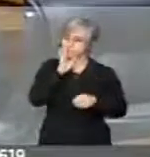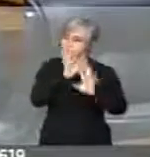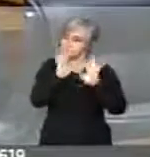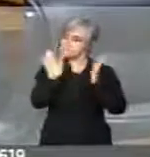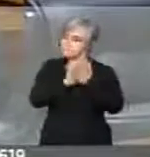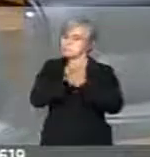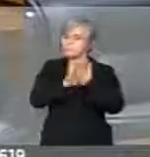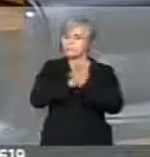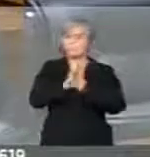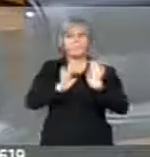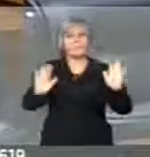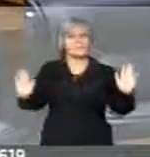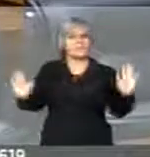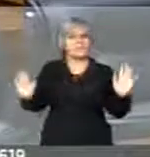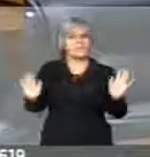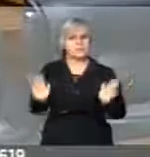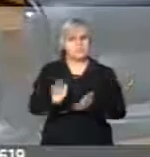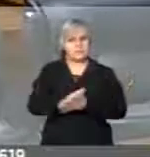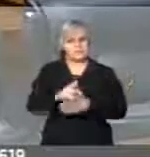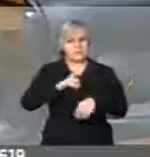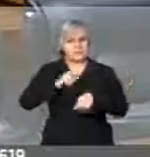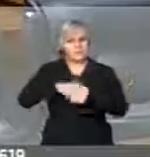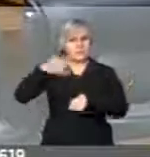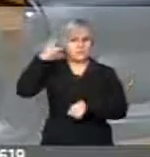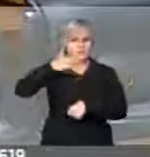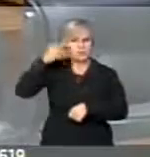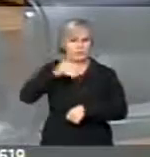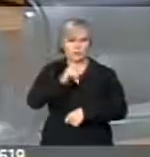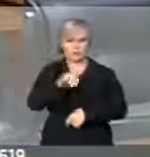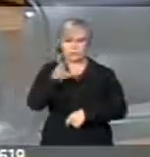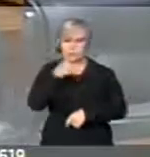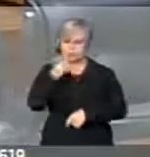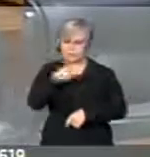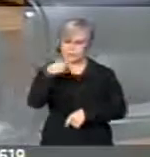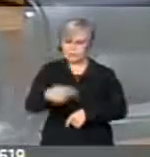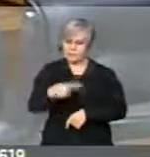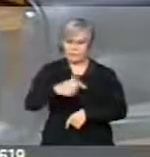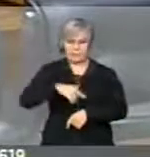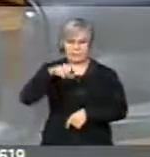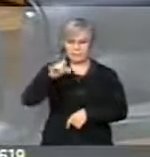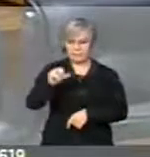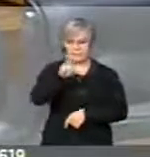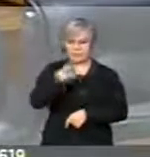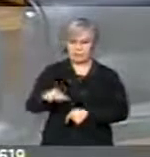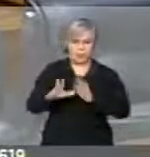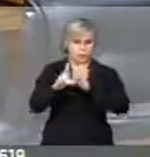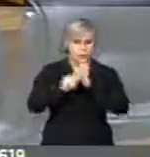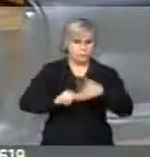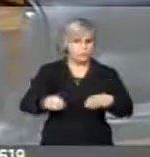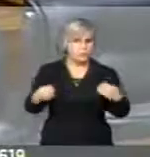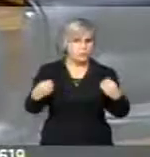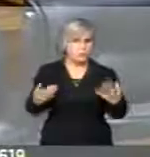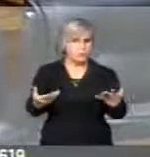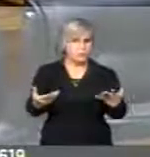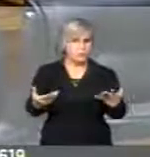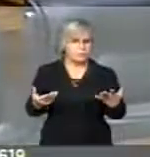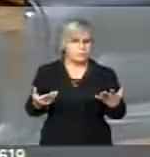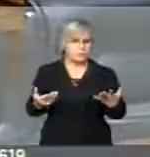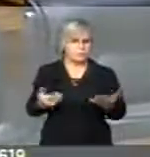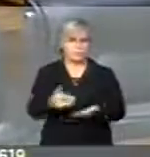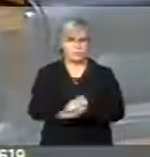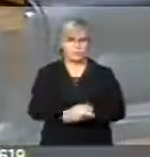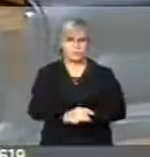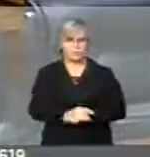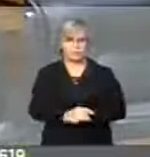daquele velho discurso do Lula, quando disse que essa casa tinha 300 picaretas. Segundo ponto. Nós não